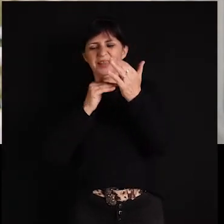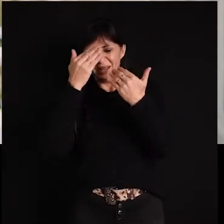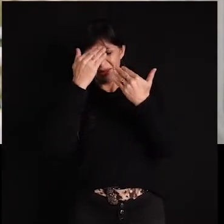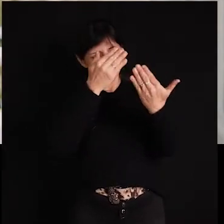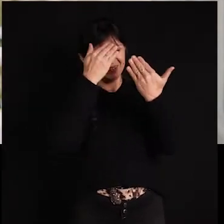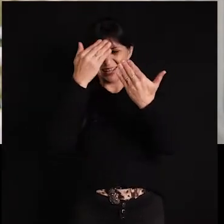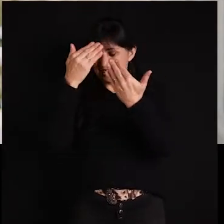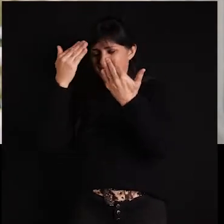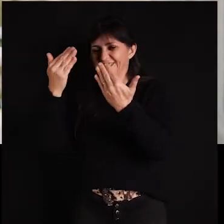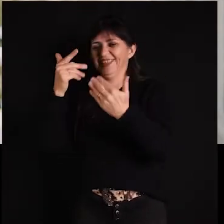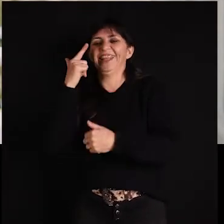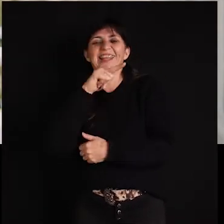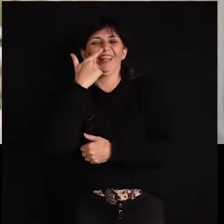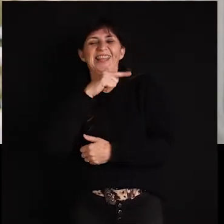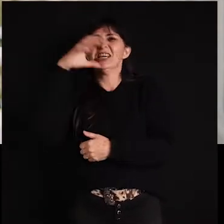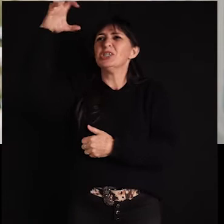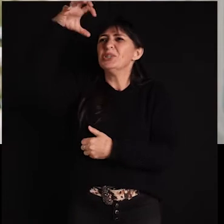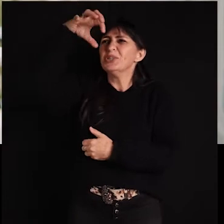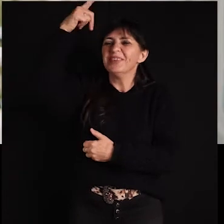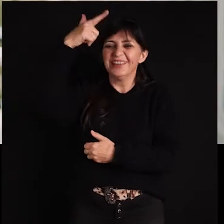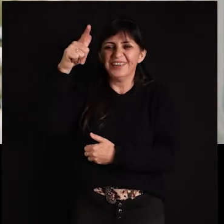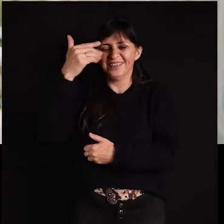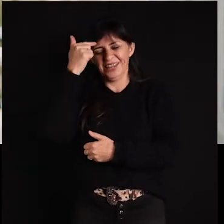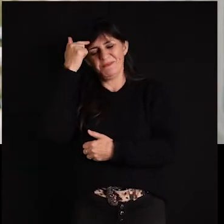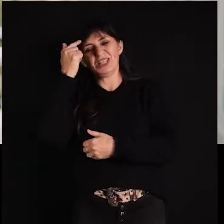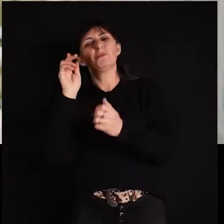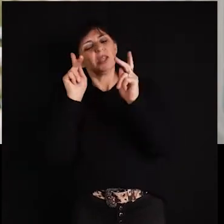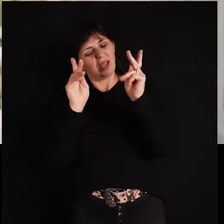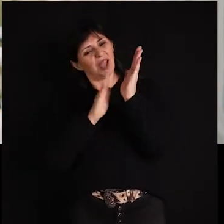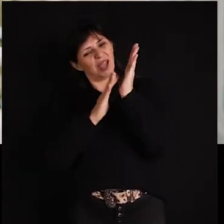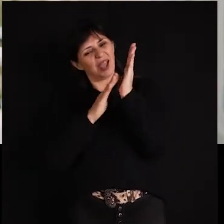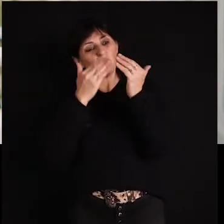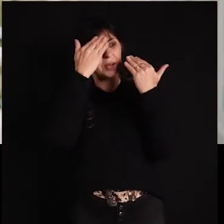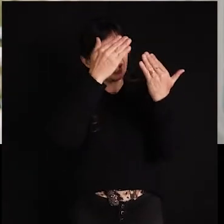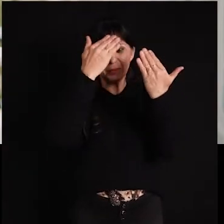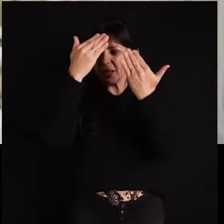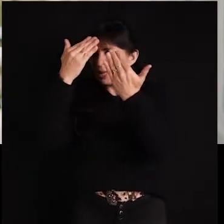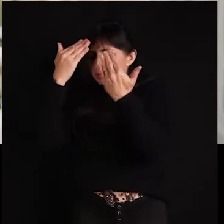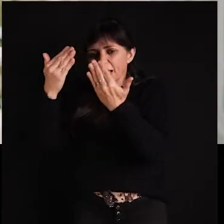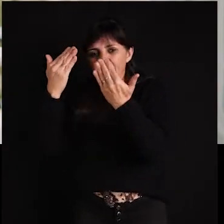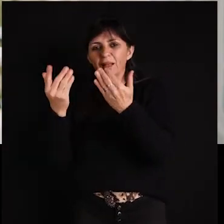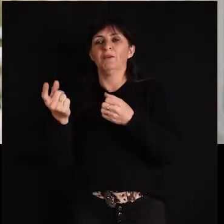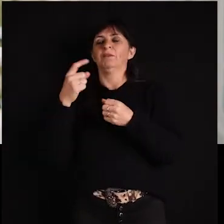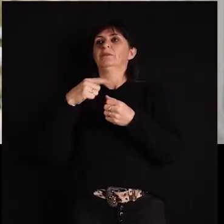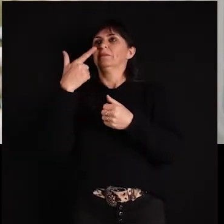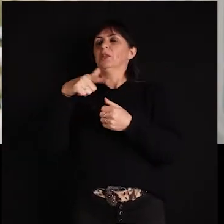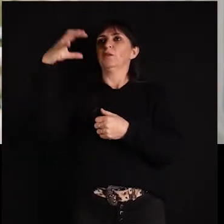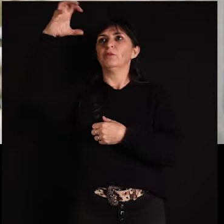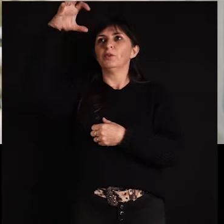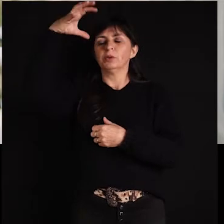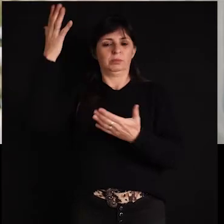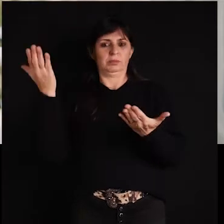obrigado. E daí deu mais uma rajada e ele, obrigado de novo. Foi de novo, obrigado. Voltou para trás, deu mais uma rajada